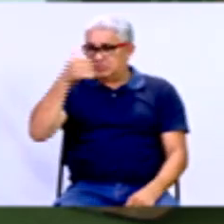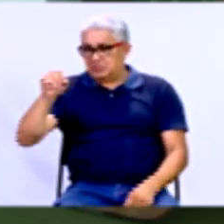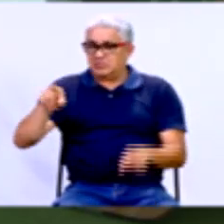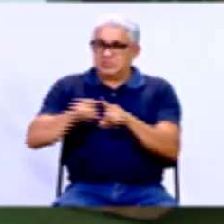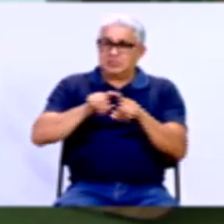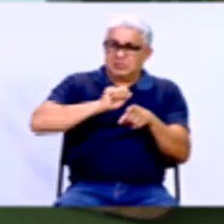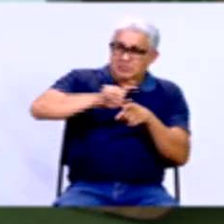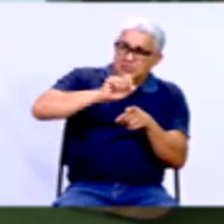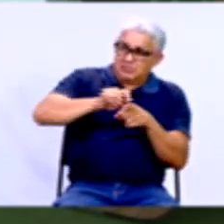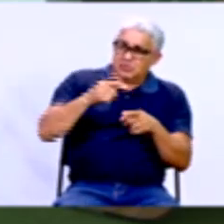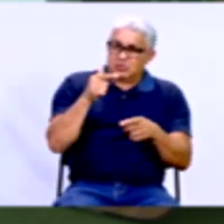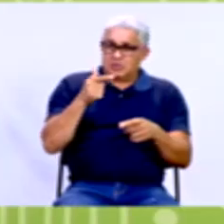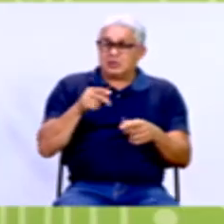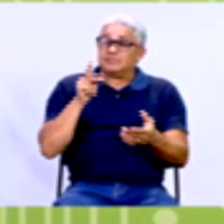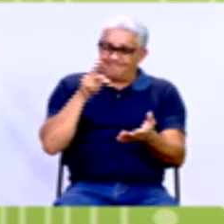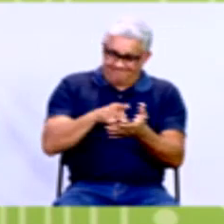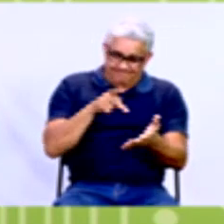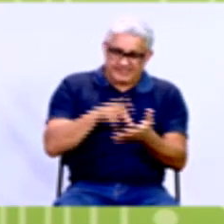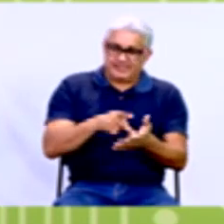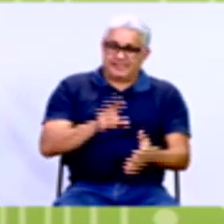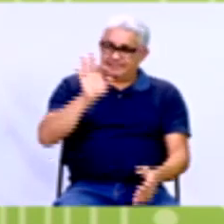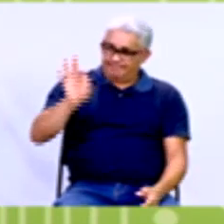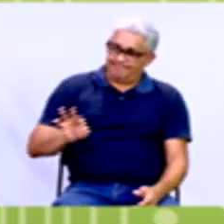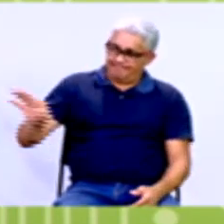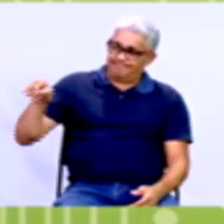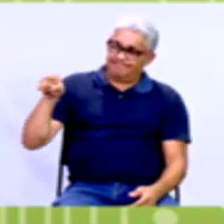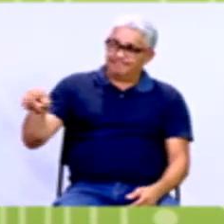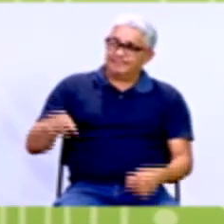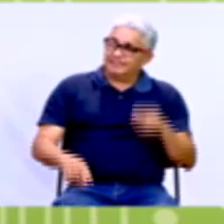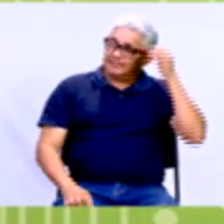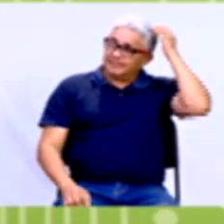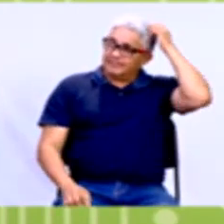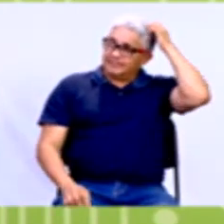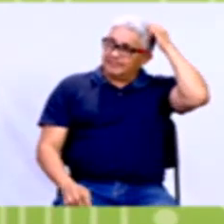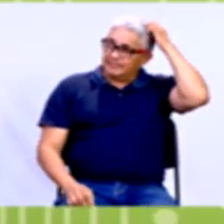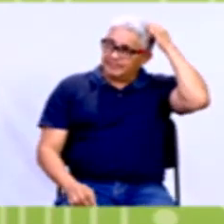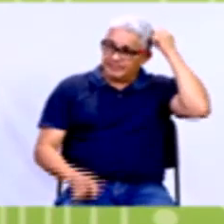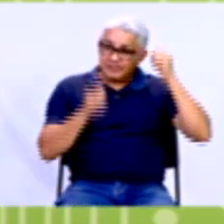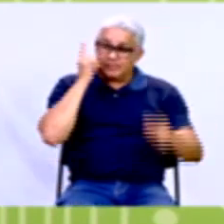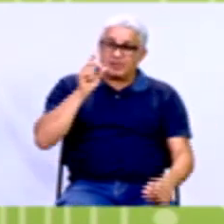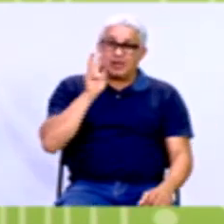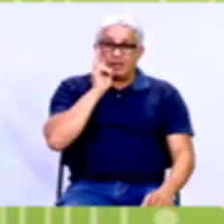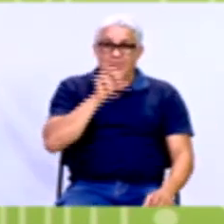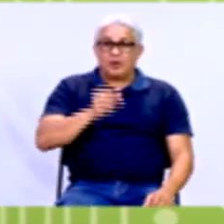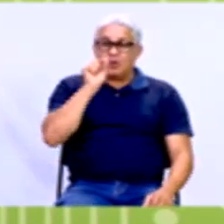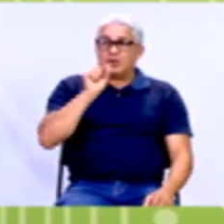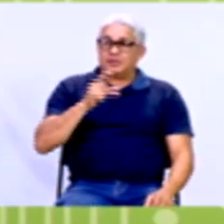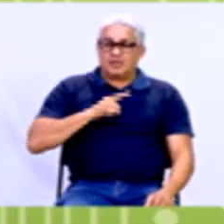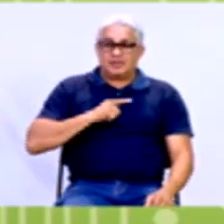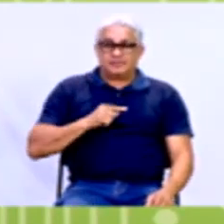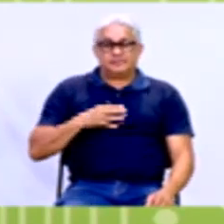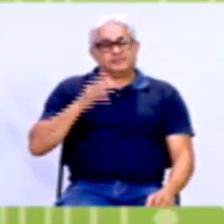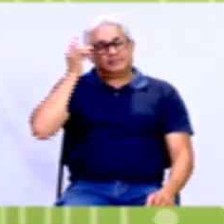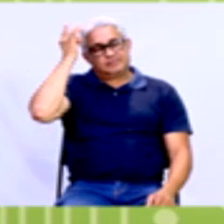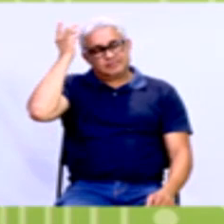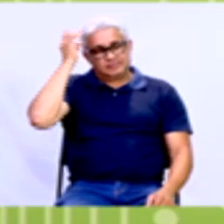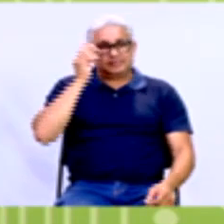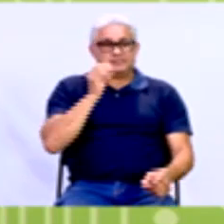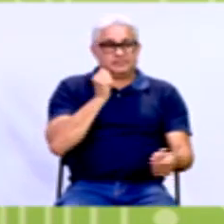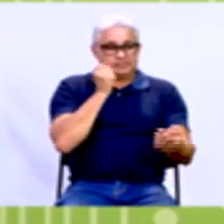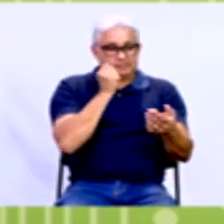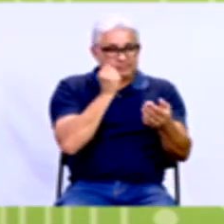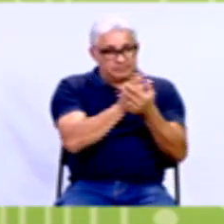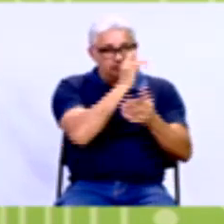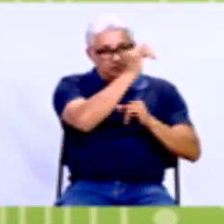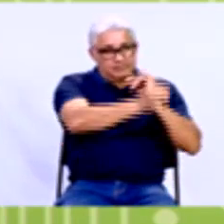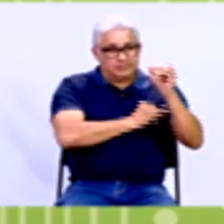coisa, né? Então, e é verdade mesmo. E a gente consegue ver que tem muita comodidade quando a gente faz compra pela